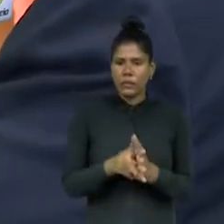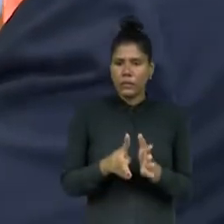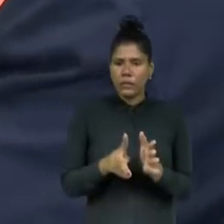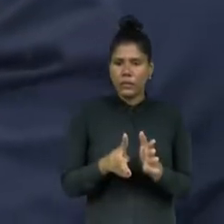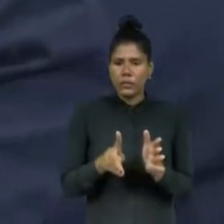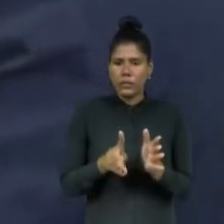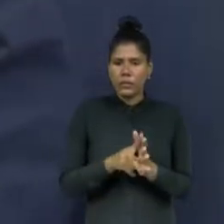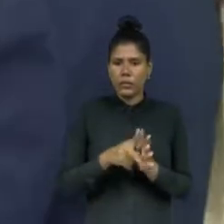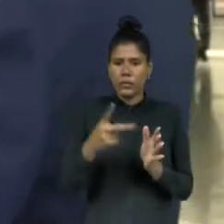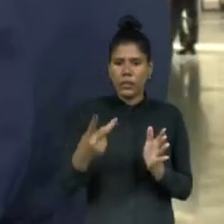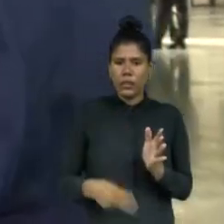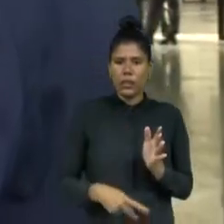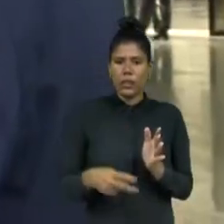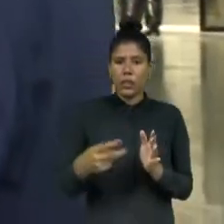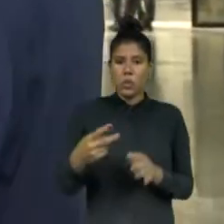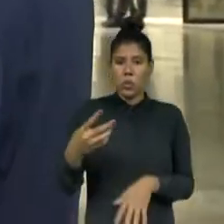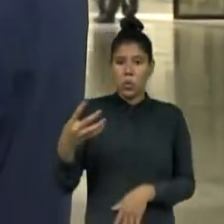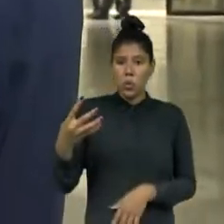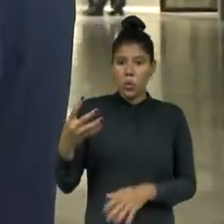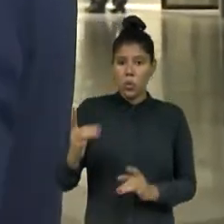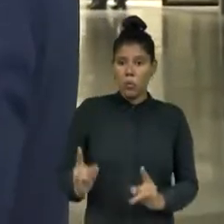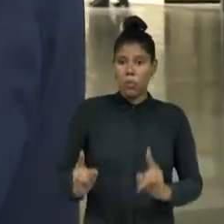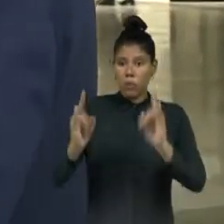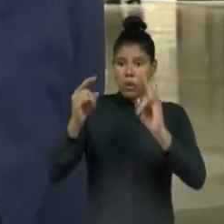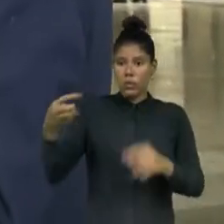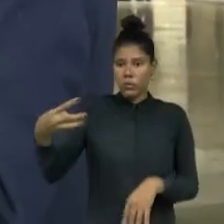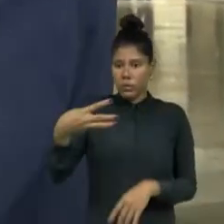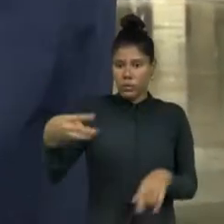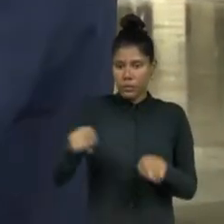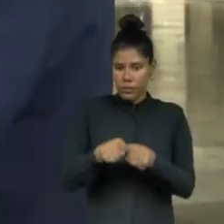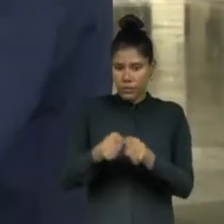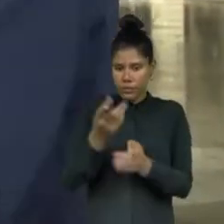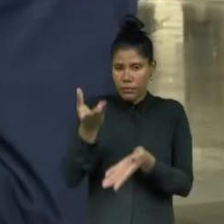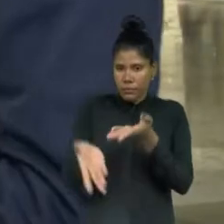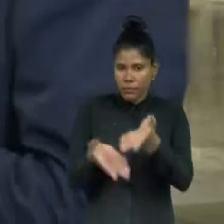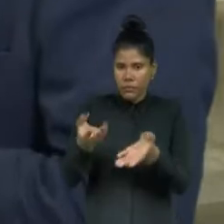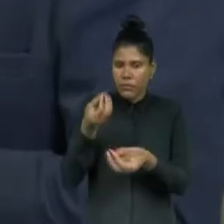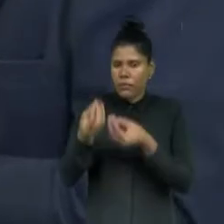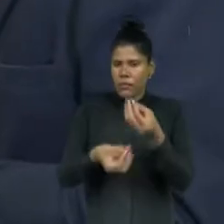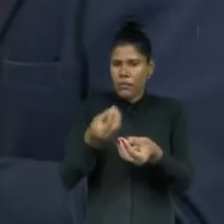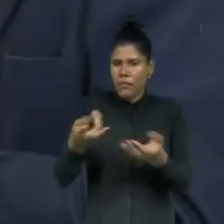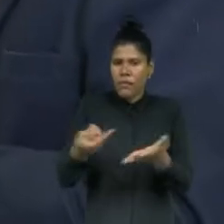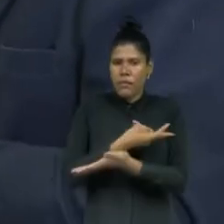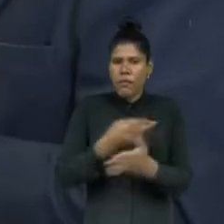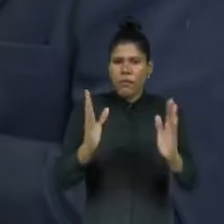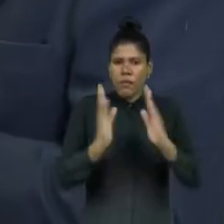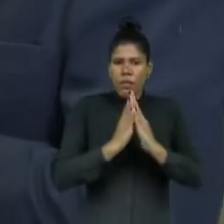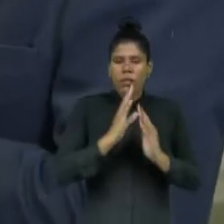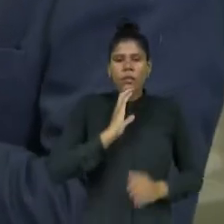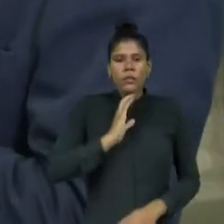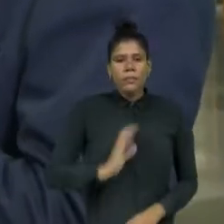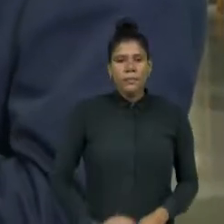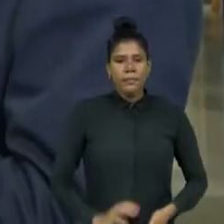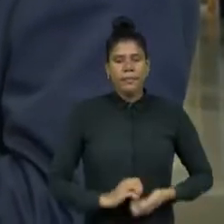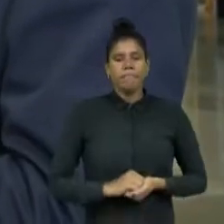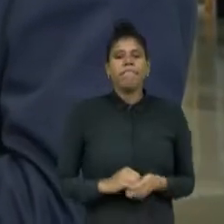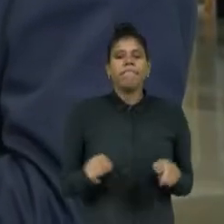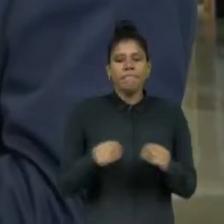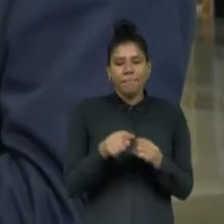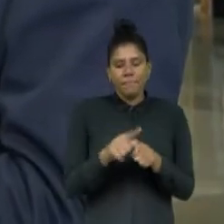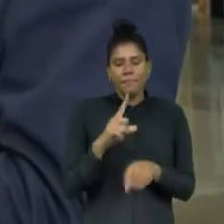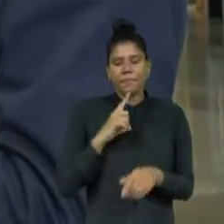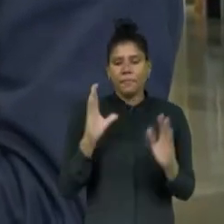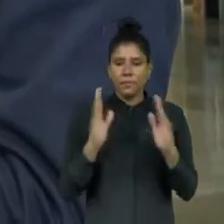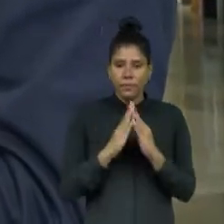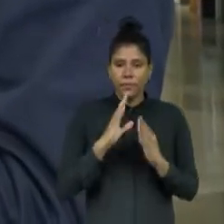no anexo 3, também presta serviço. Como é que está o funcionamento da Casa do Cidadão aqui na Assembleia? Perfeito. A gente também temos a Casa do Cidadão aqui da Assembleia.